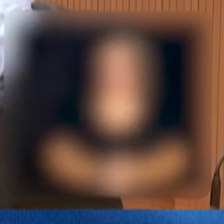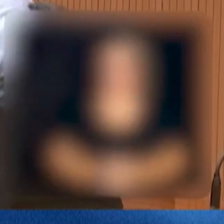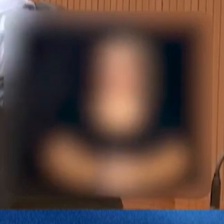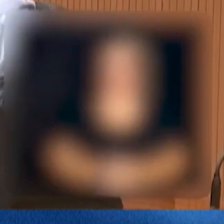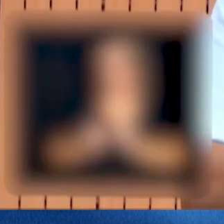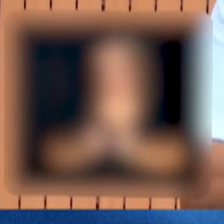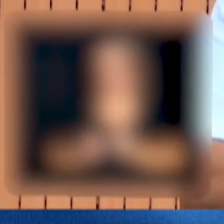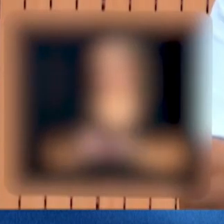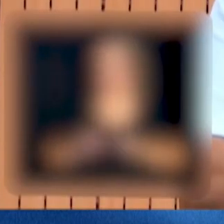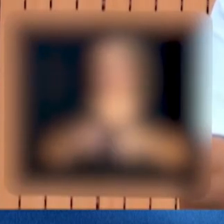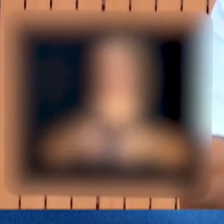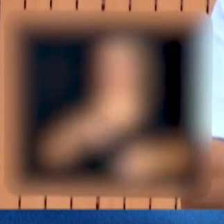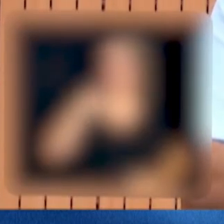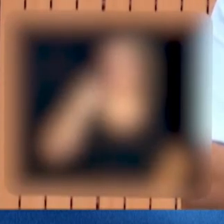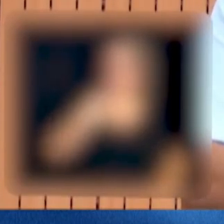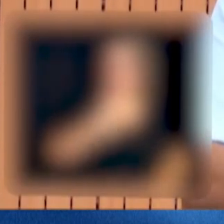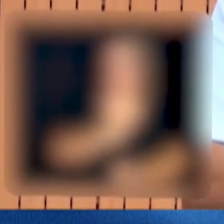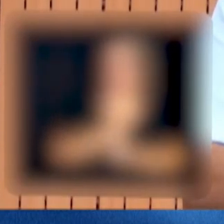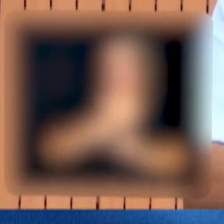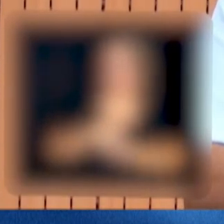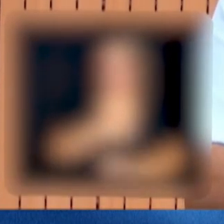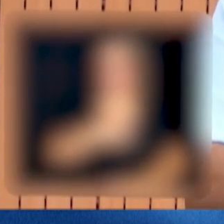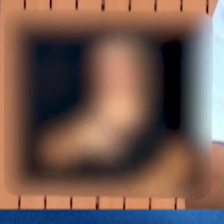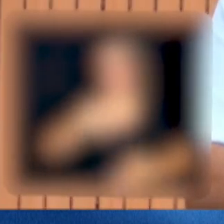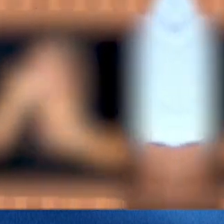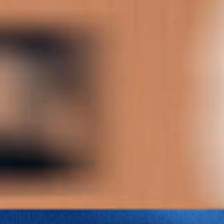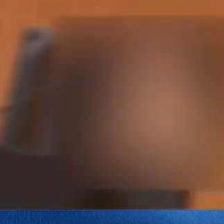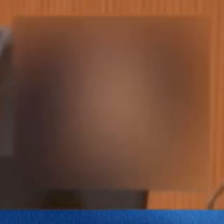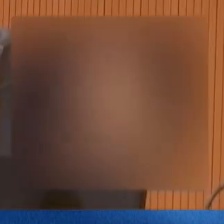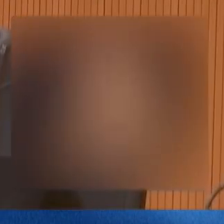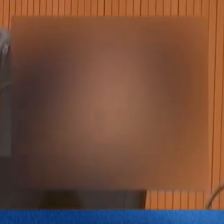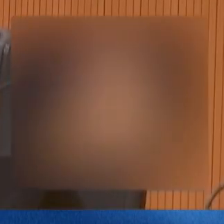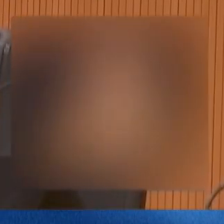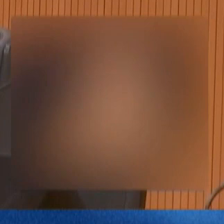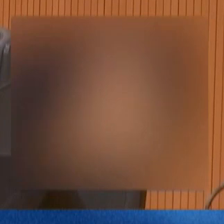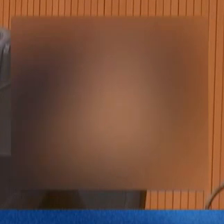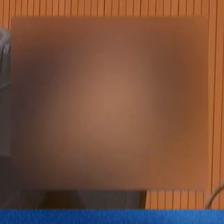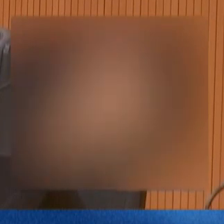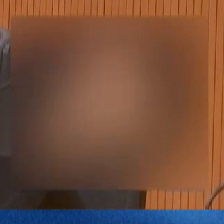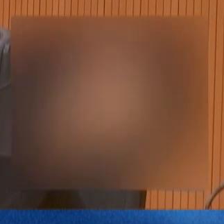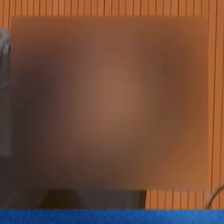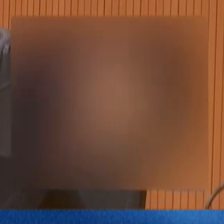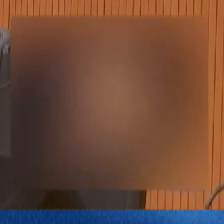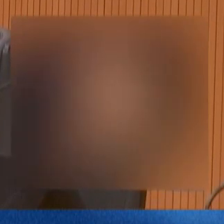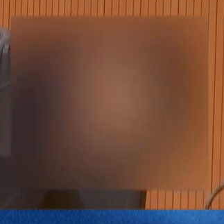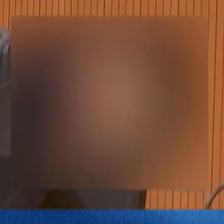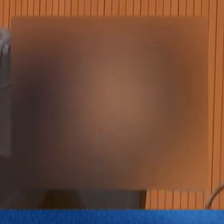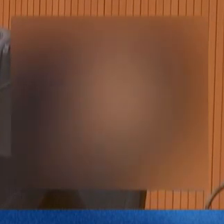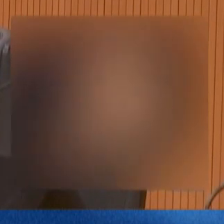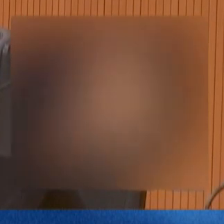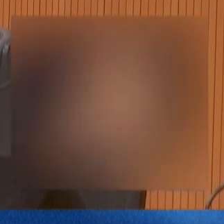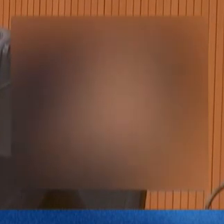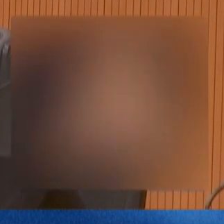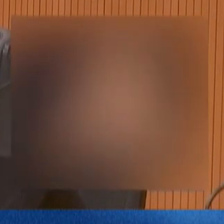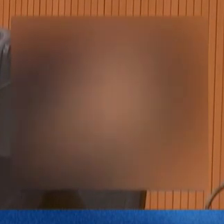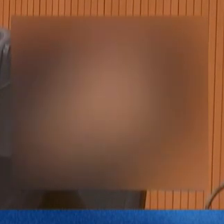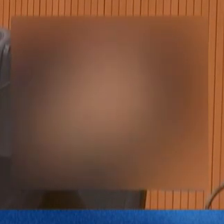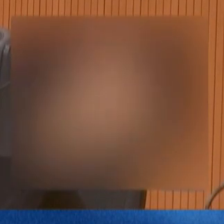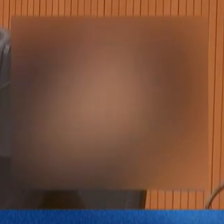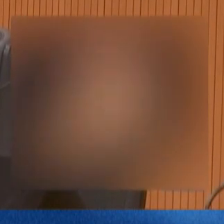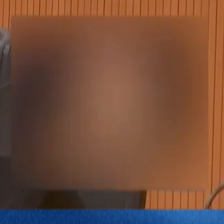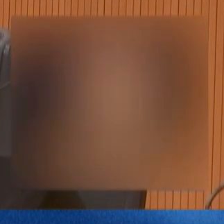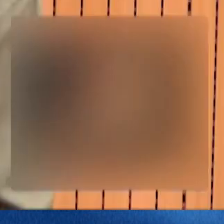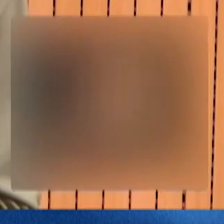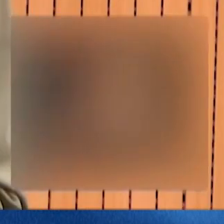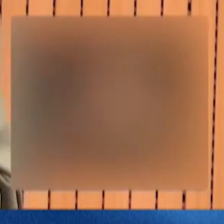projetos e faz alerta sobre a dengue em Campinas. Comissão Permanente de Cultura faz reunião e debate